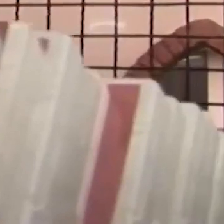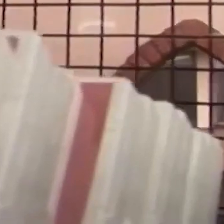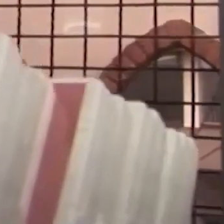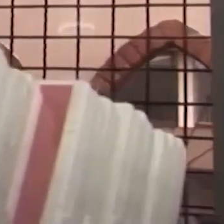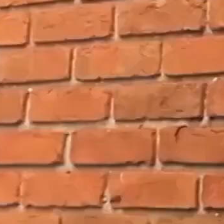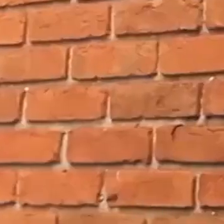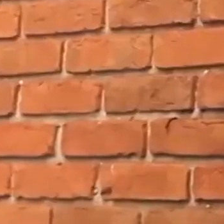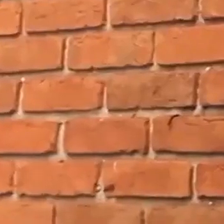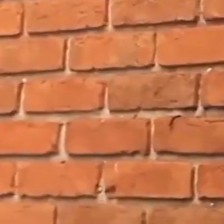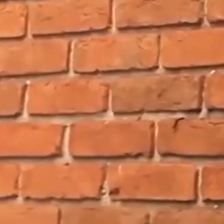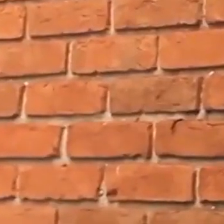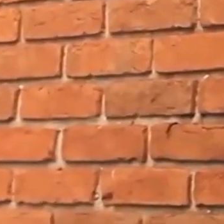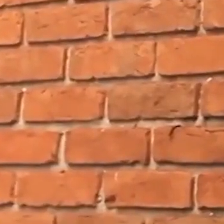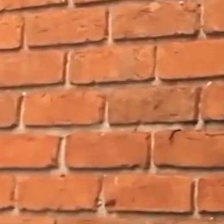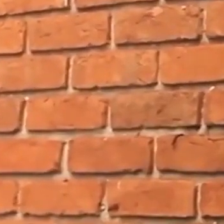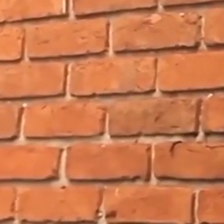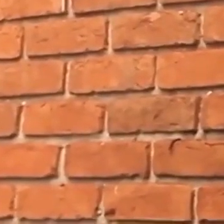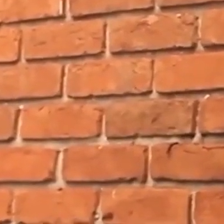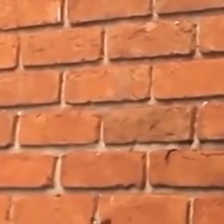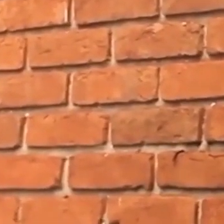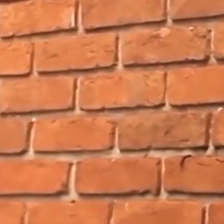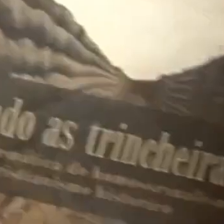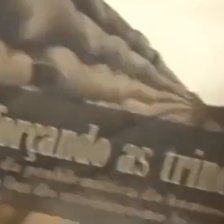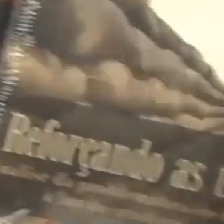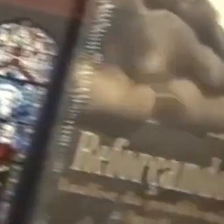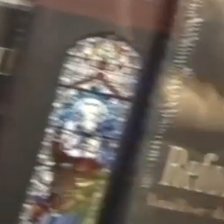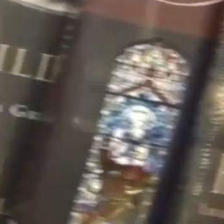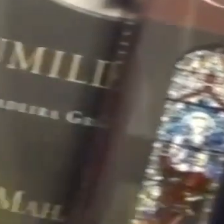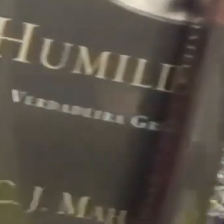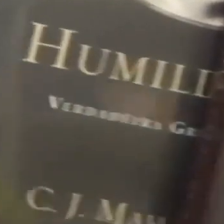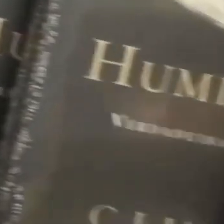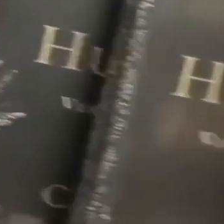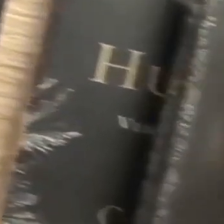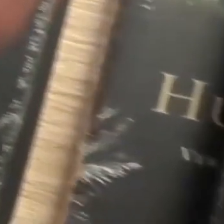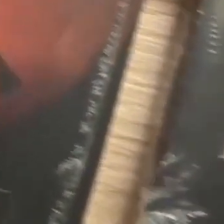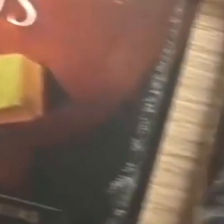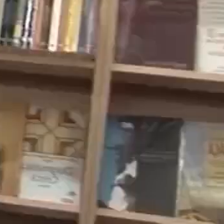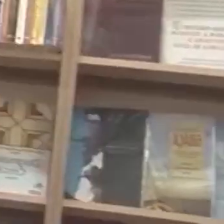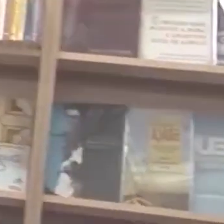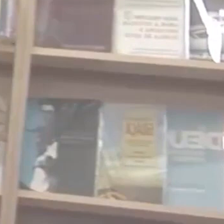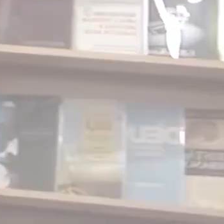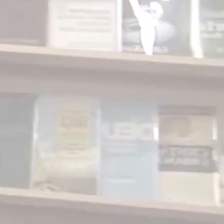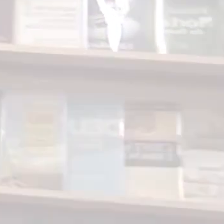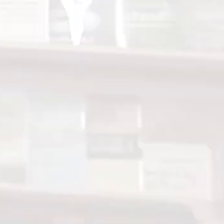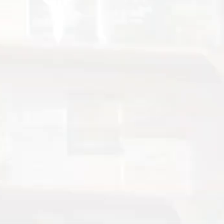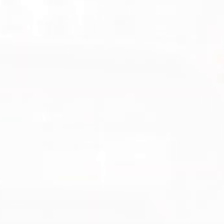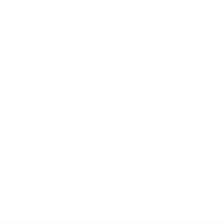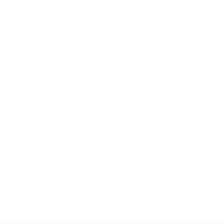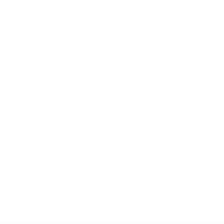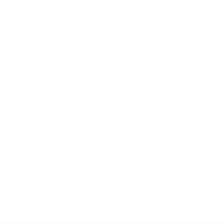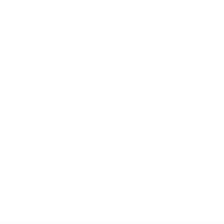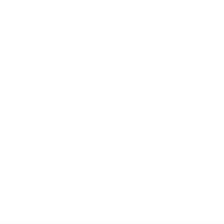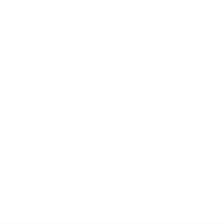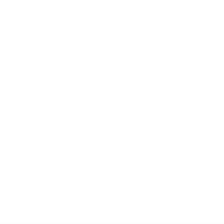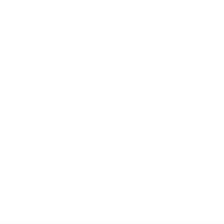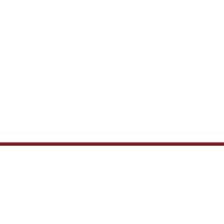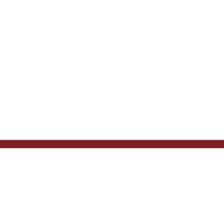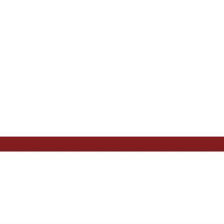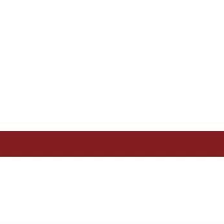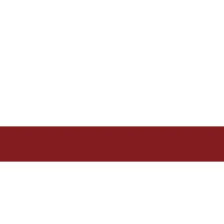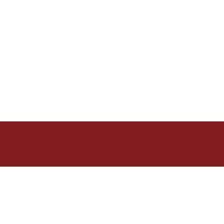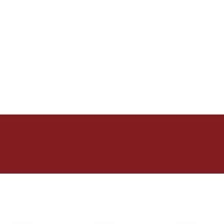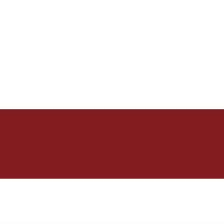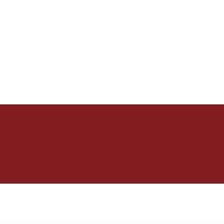na Primeira Igreja Batista em Londrina. Visite a Livraria PIB Londrina e conheça ainda mais. Livraria PIB